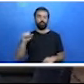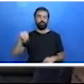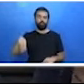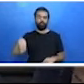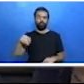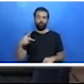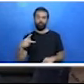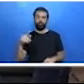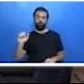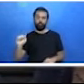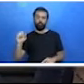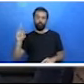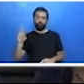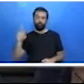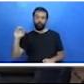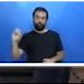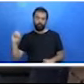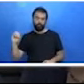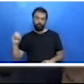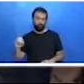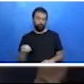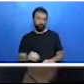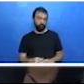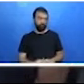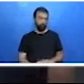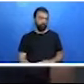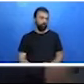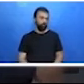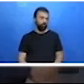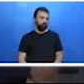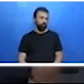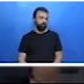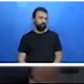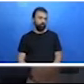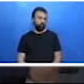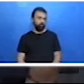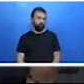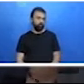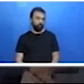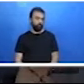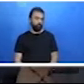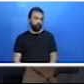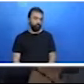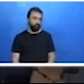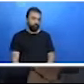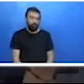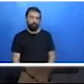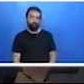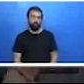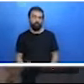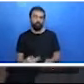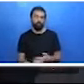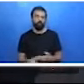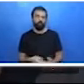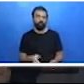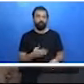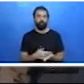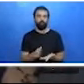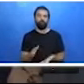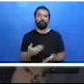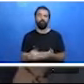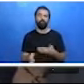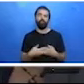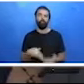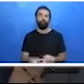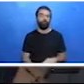ó, vogal mais o M. Ô, professora, por que você não começou da primeira? Eu quero começar da primeira. Não tem problema, você